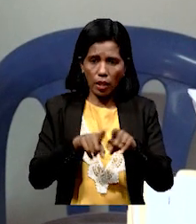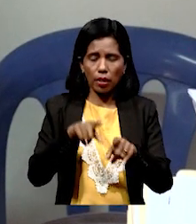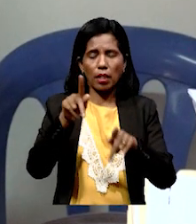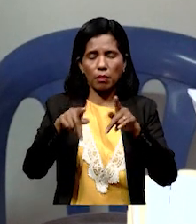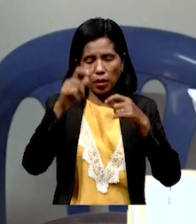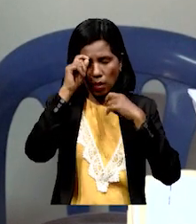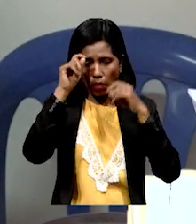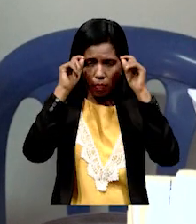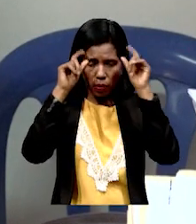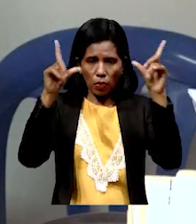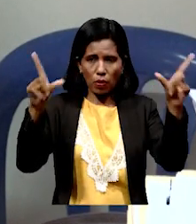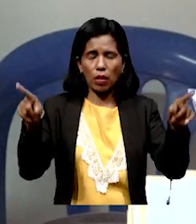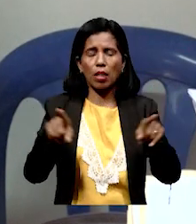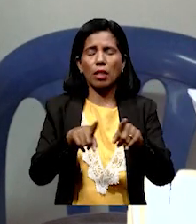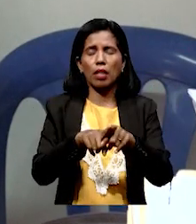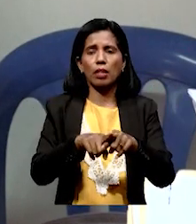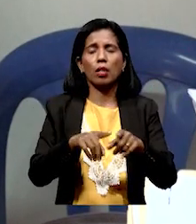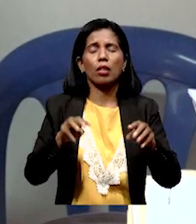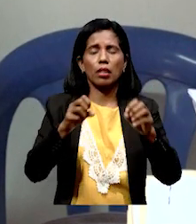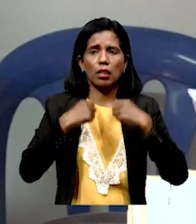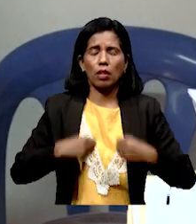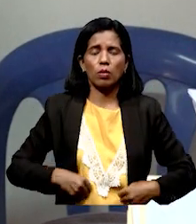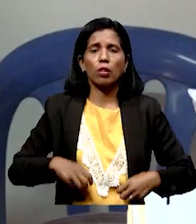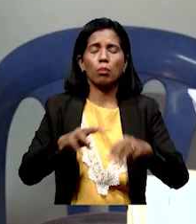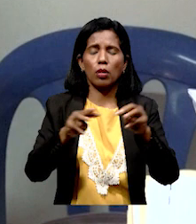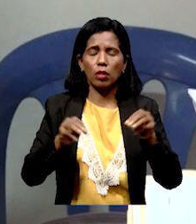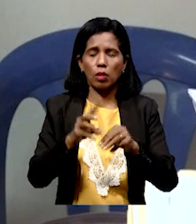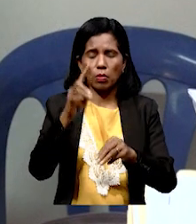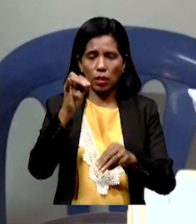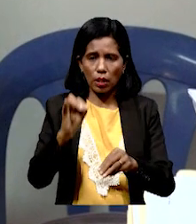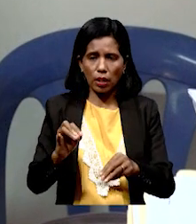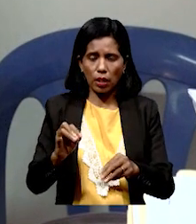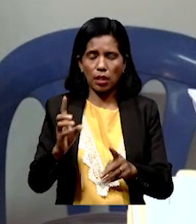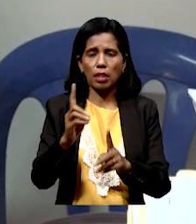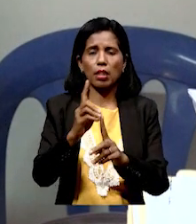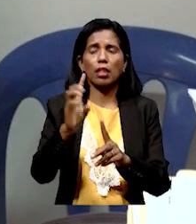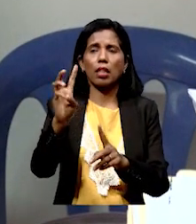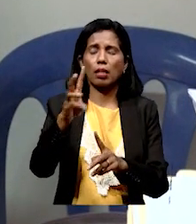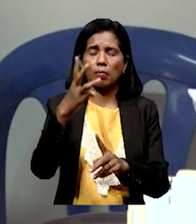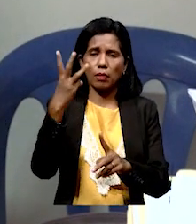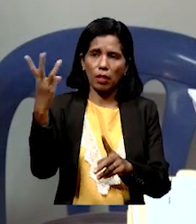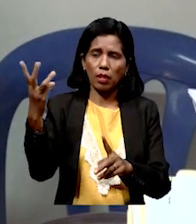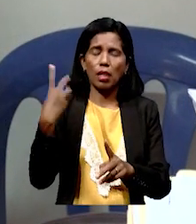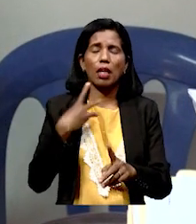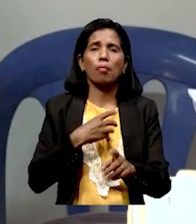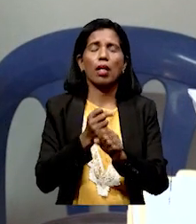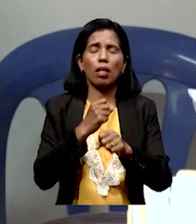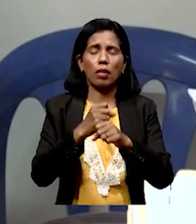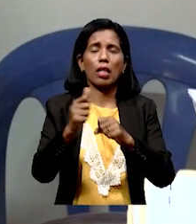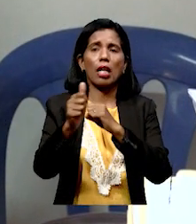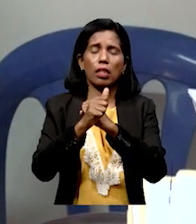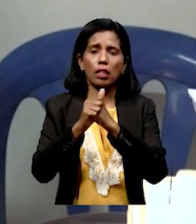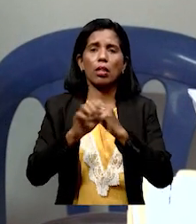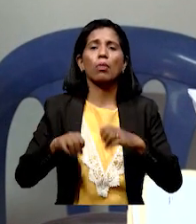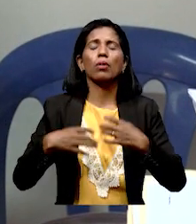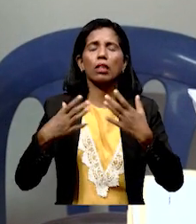san gerente e saúde municipal dele, desde dia 6, ami halo ona asang ida nebe preparava iha, oin